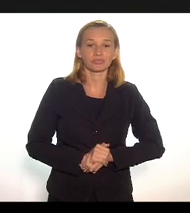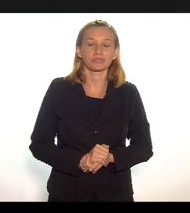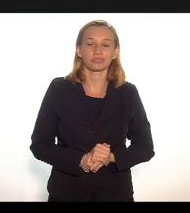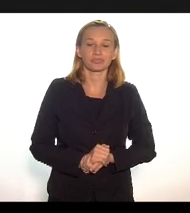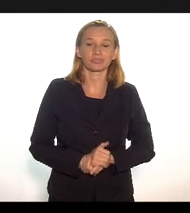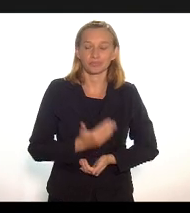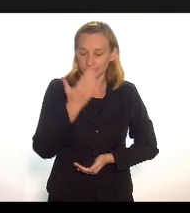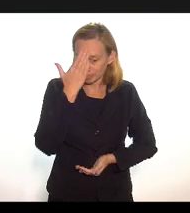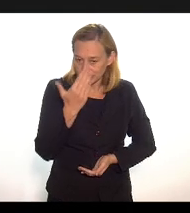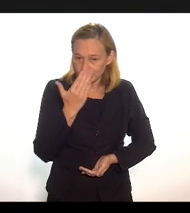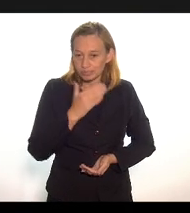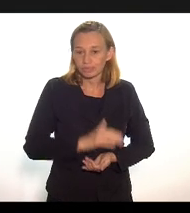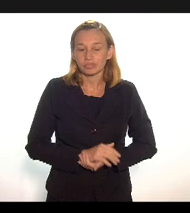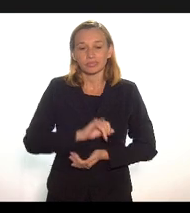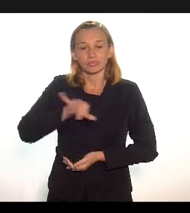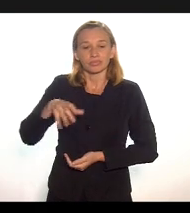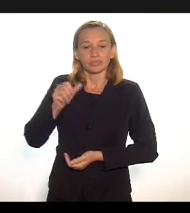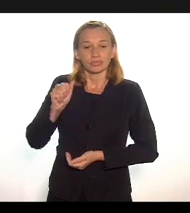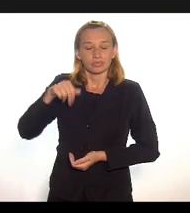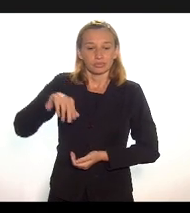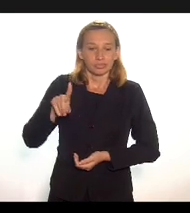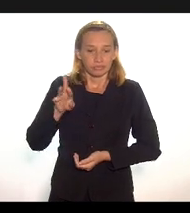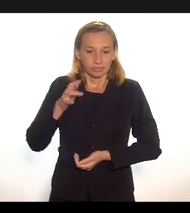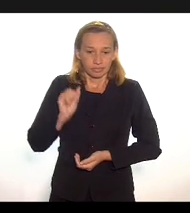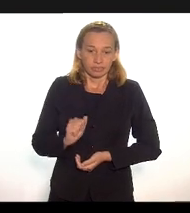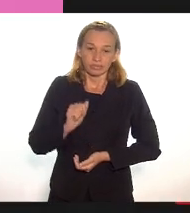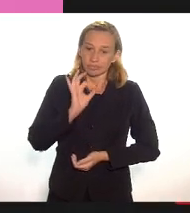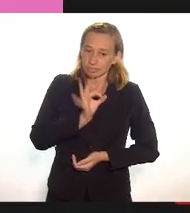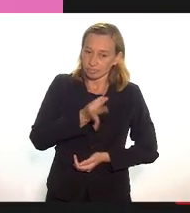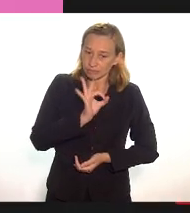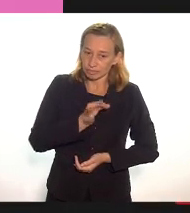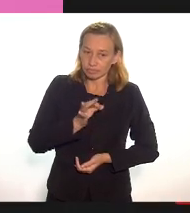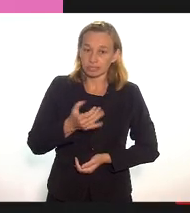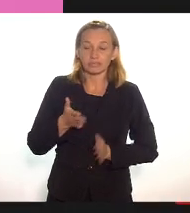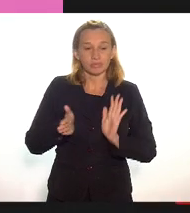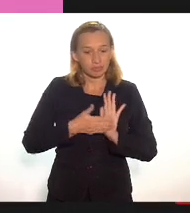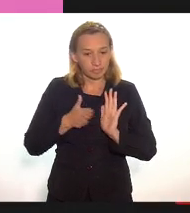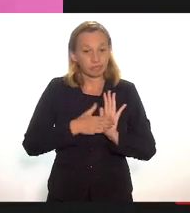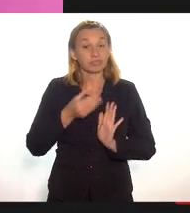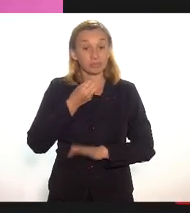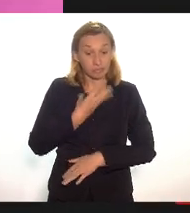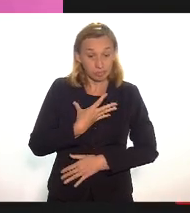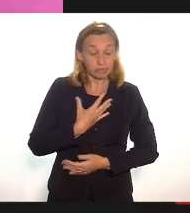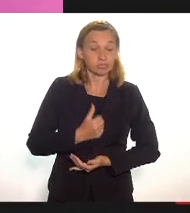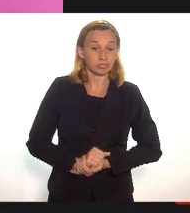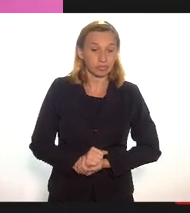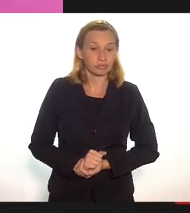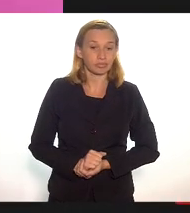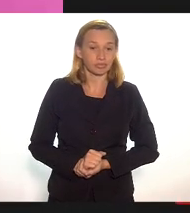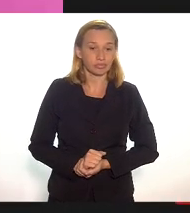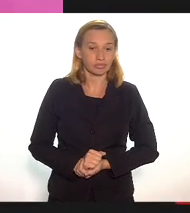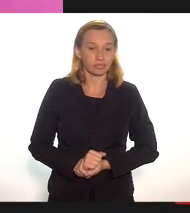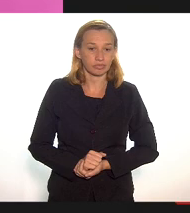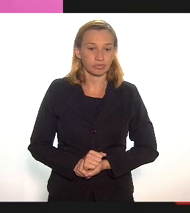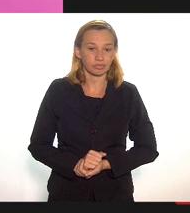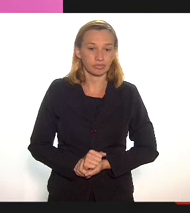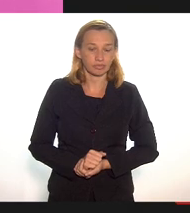Muito obrigado, Jandira. Com certeza, uma proposta bastante viável que